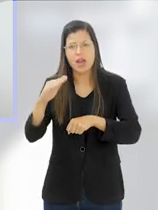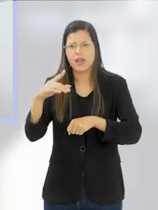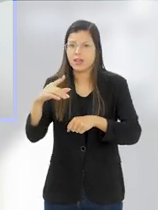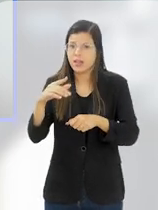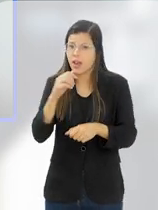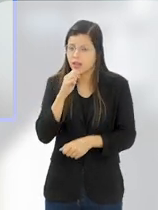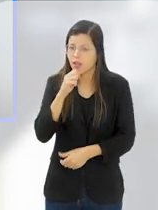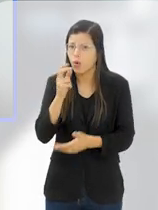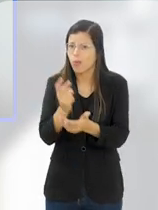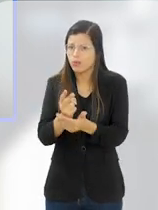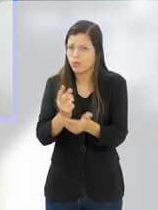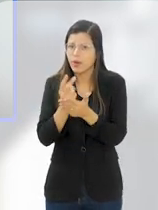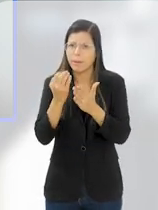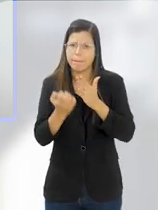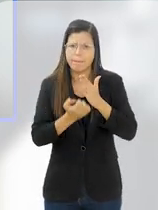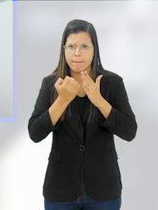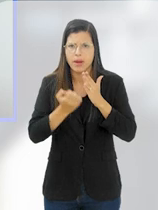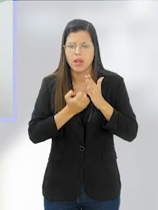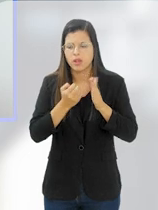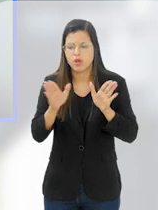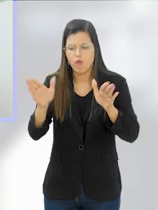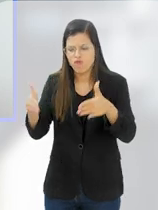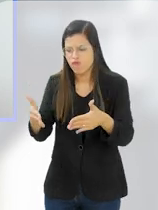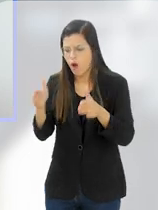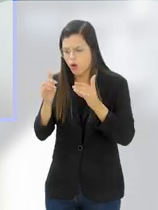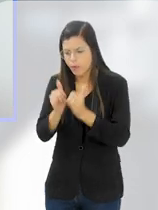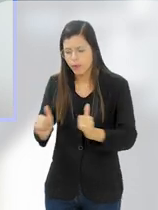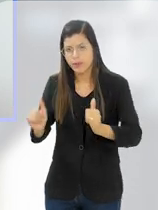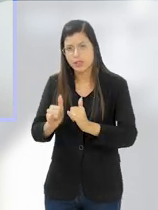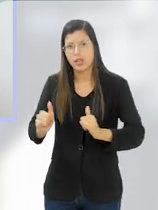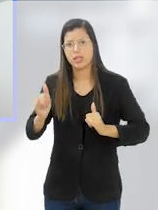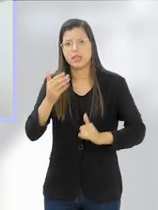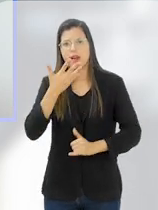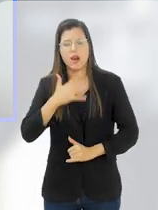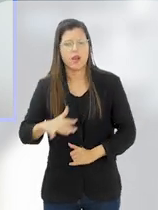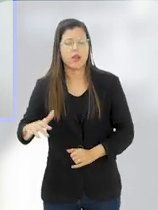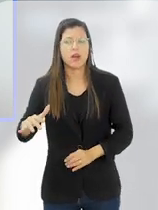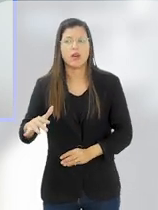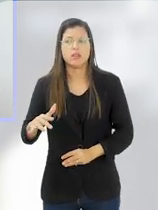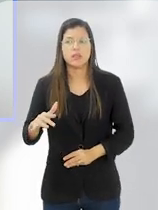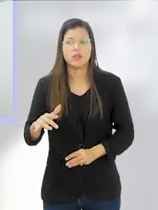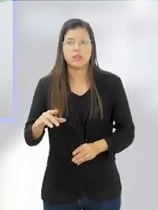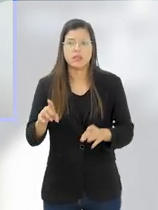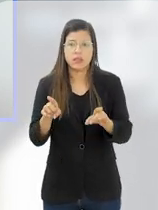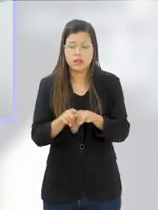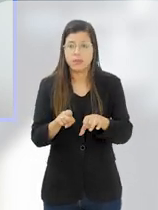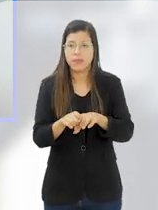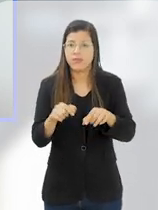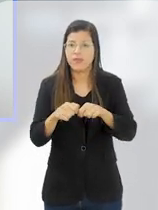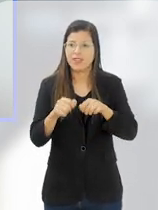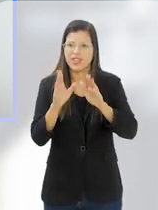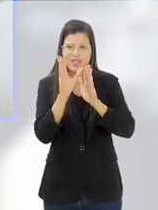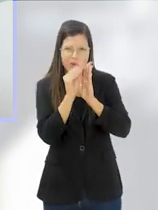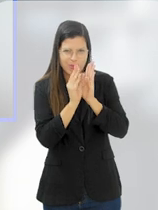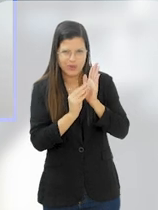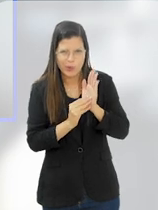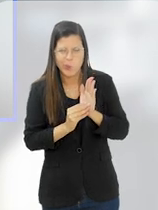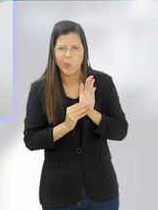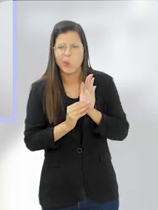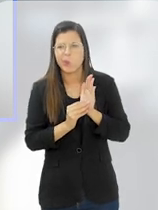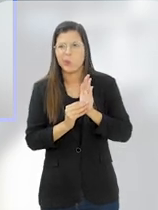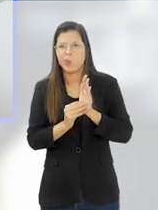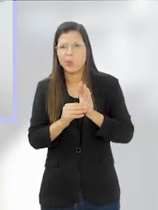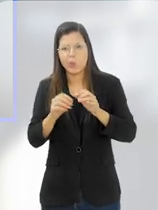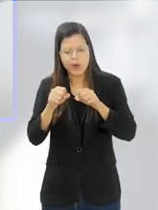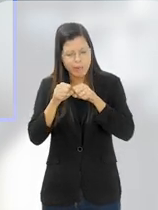para crianças, você tem esse cenário, de hiperconectividade. Que faz com que esse conteúdo que